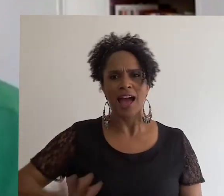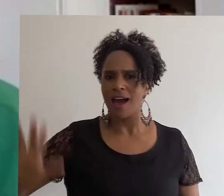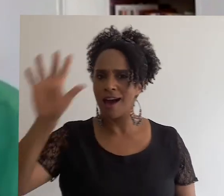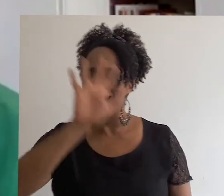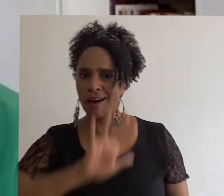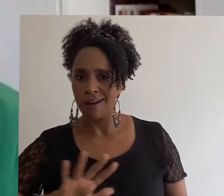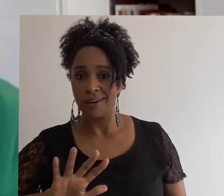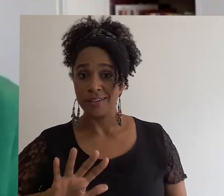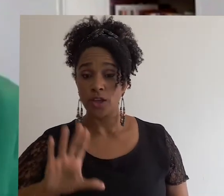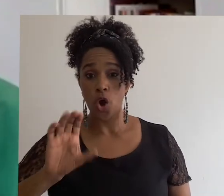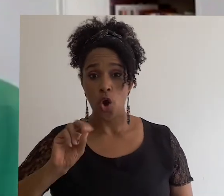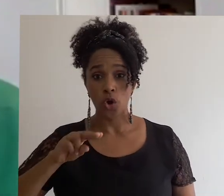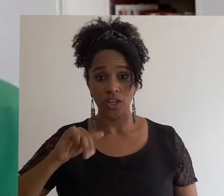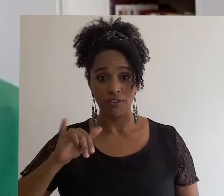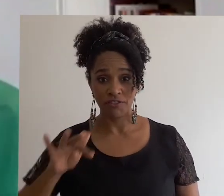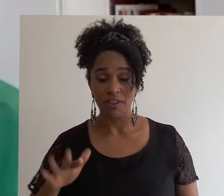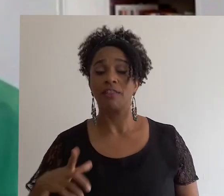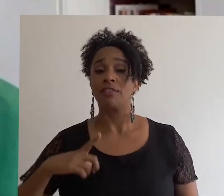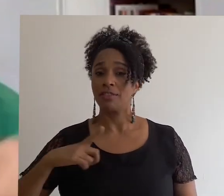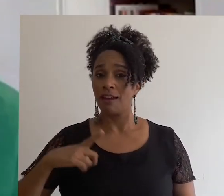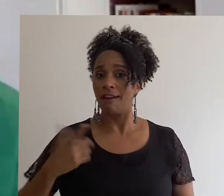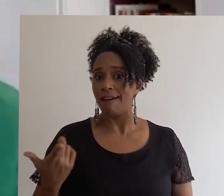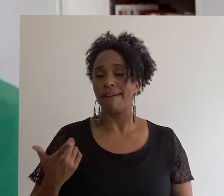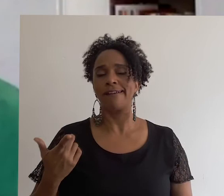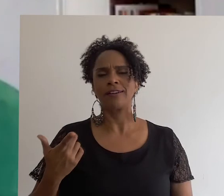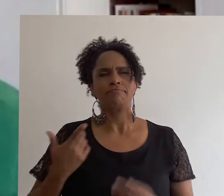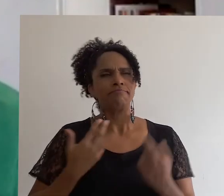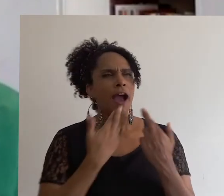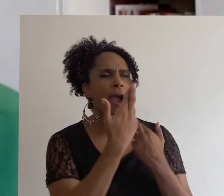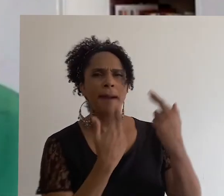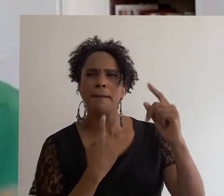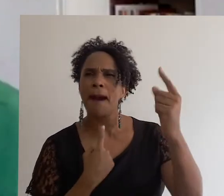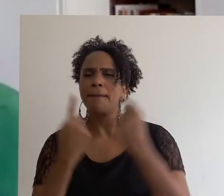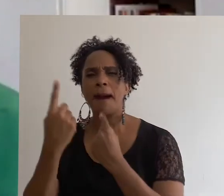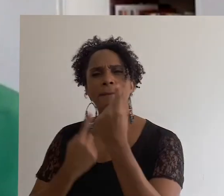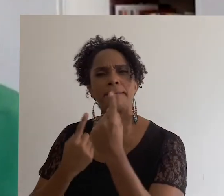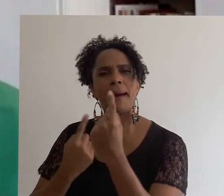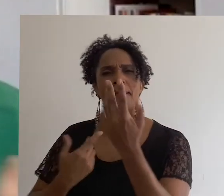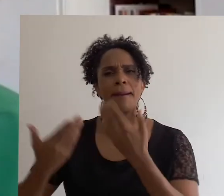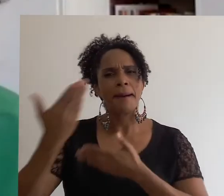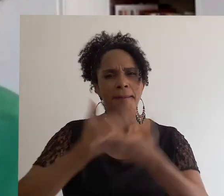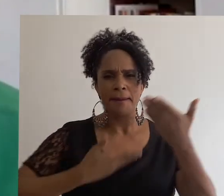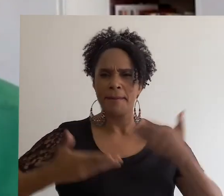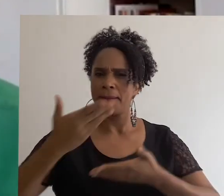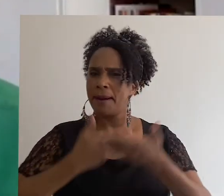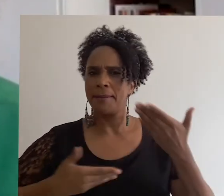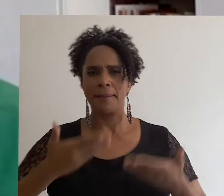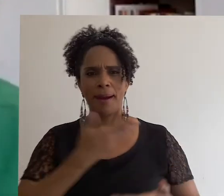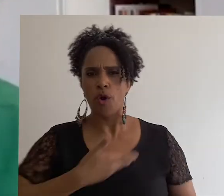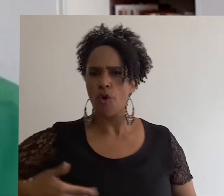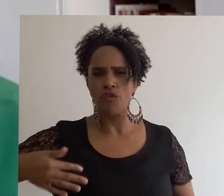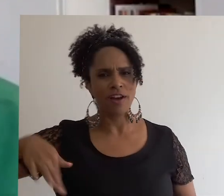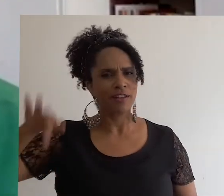nacional dentro do CONIF, com as relações institucionais com o governo